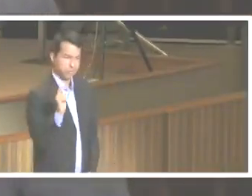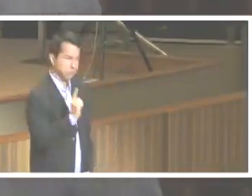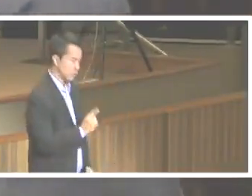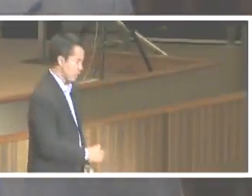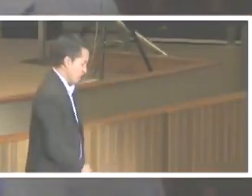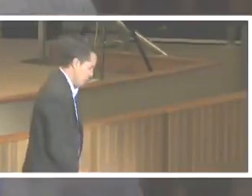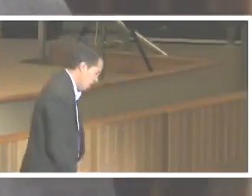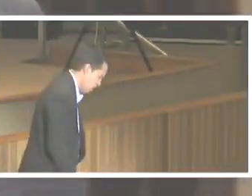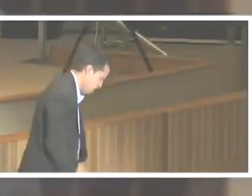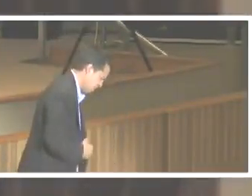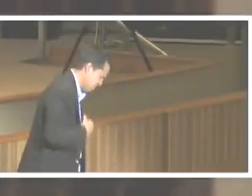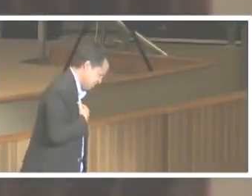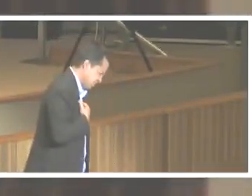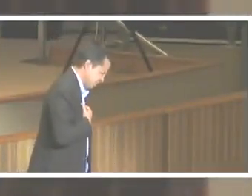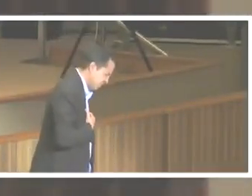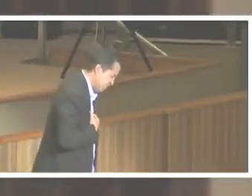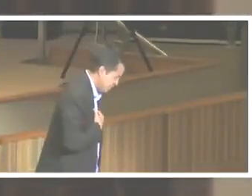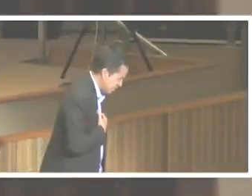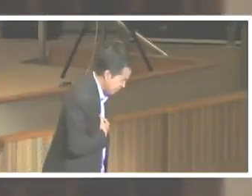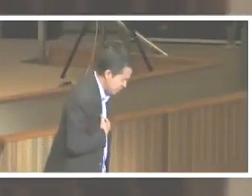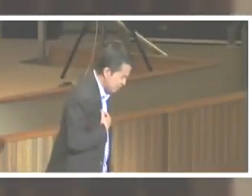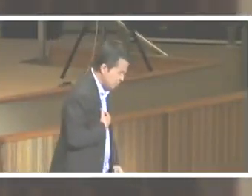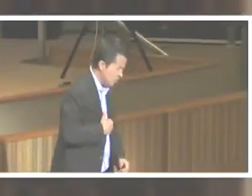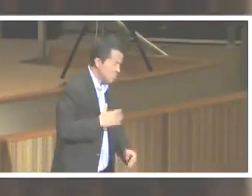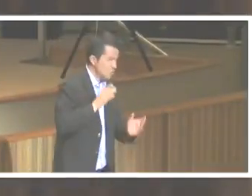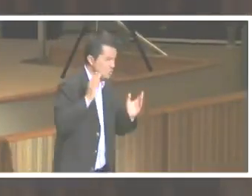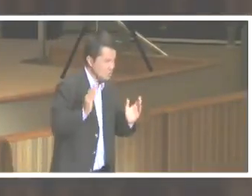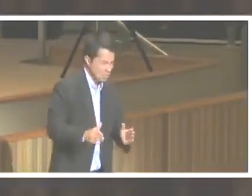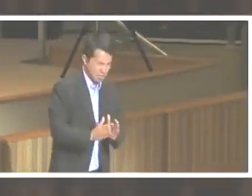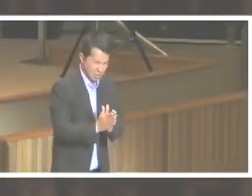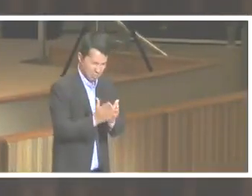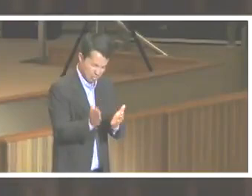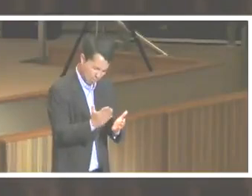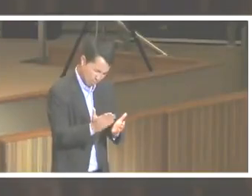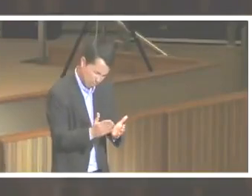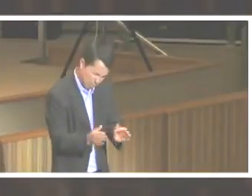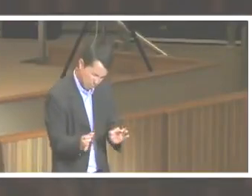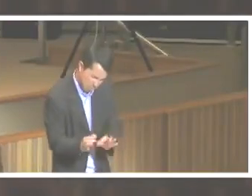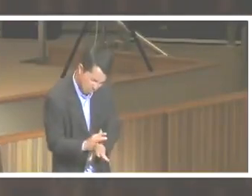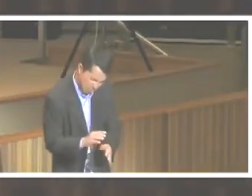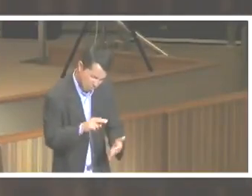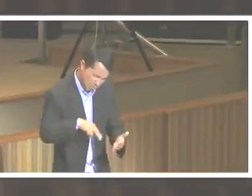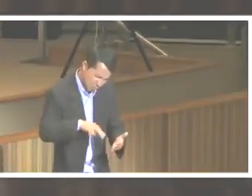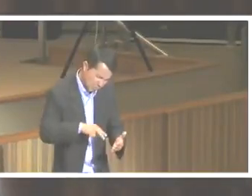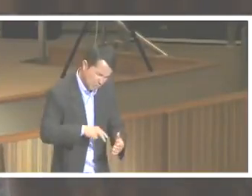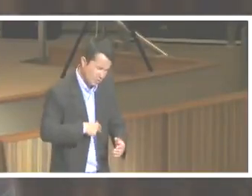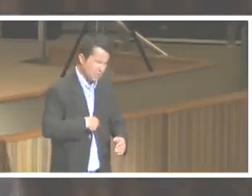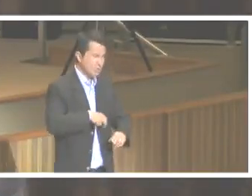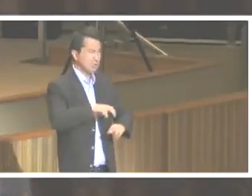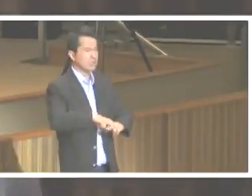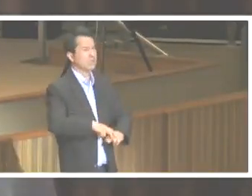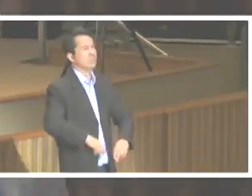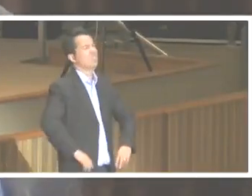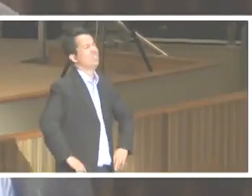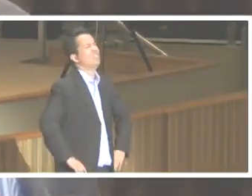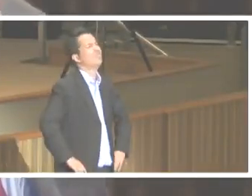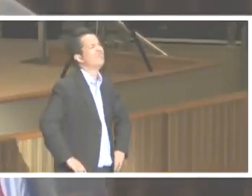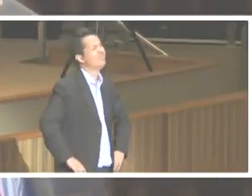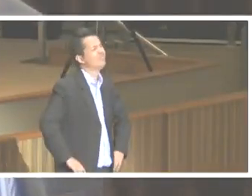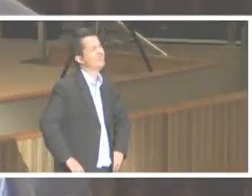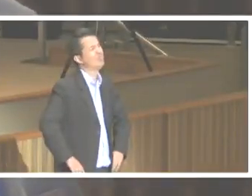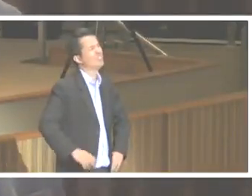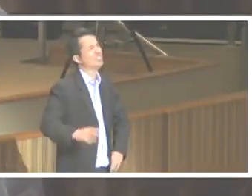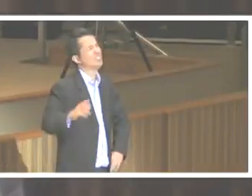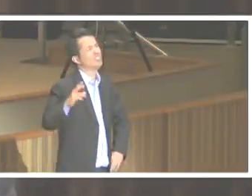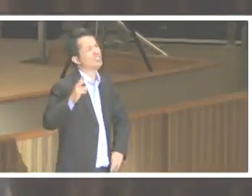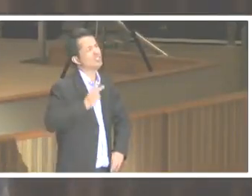onde ele estava terminando de ler um livro de psicanálise e ele estava lá sentado na sua cadeira e ele disse mas que coisa